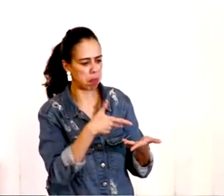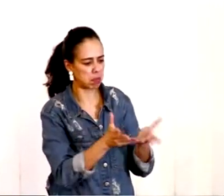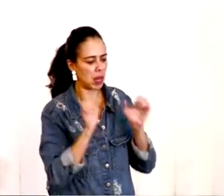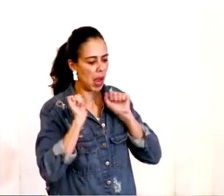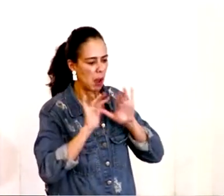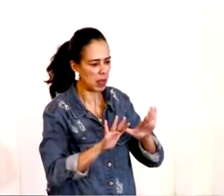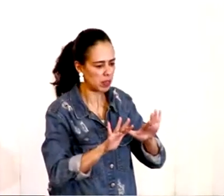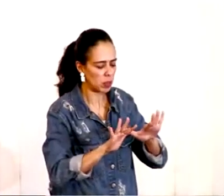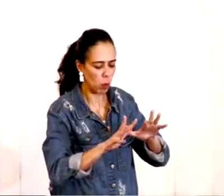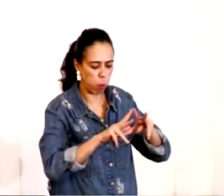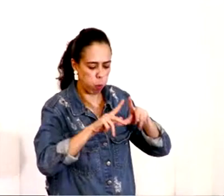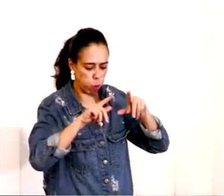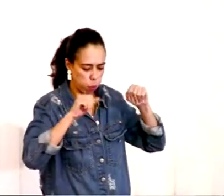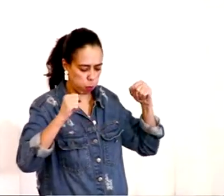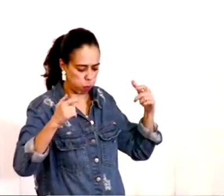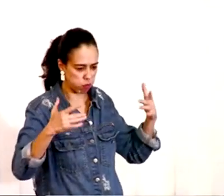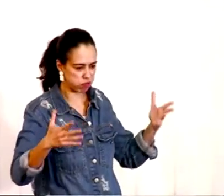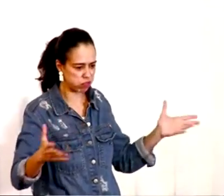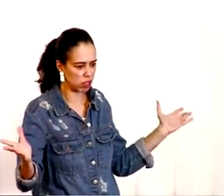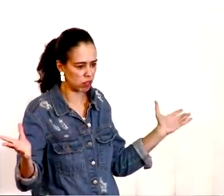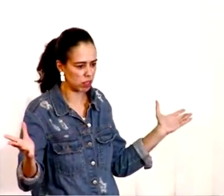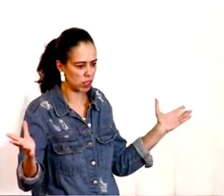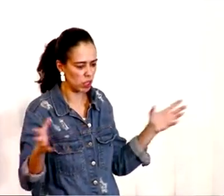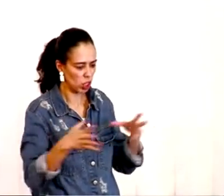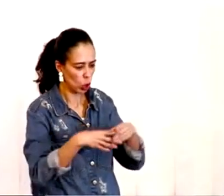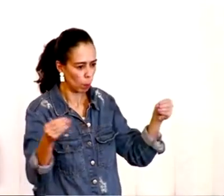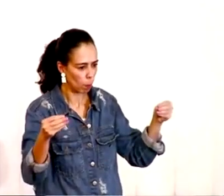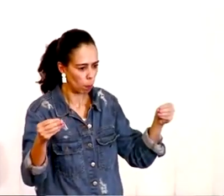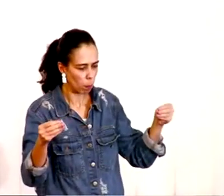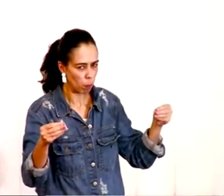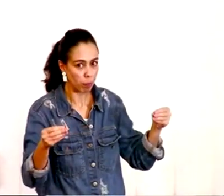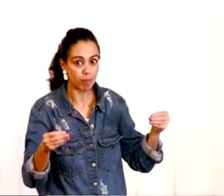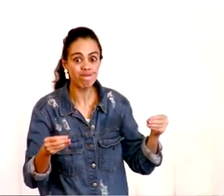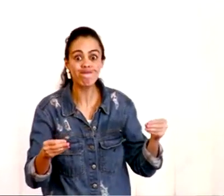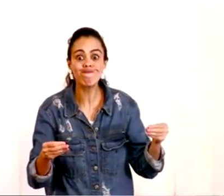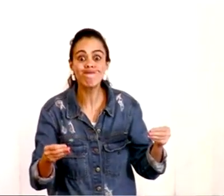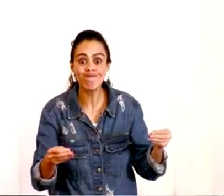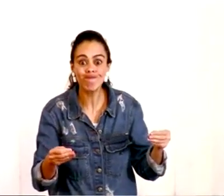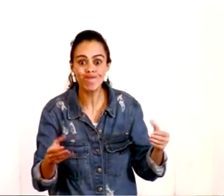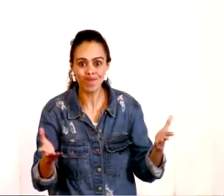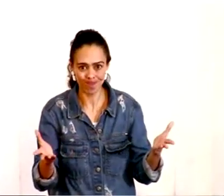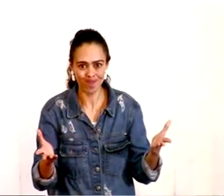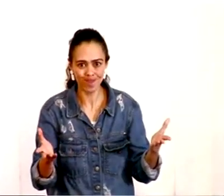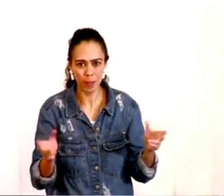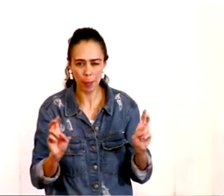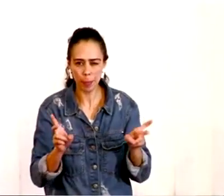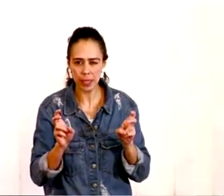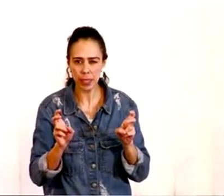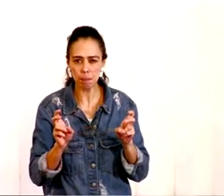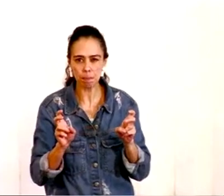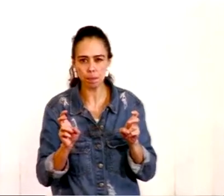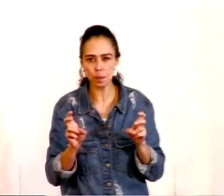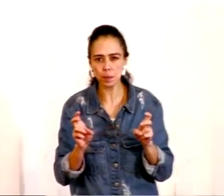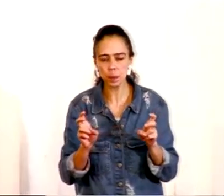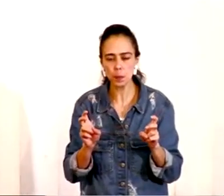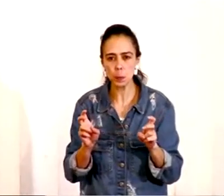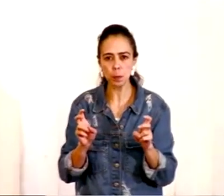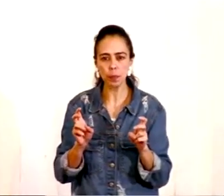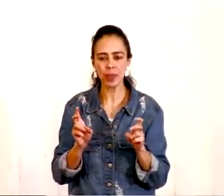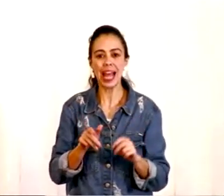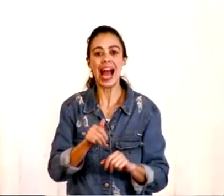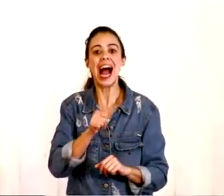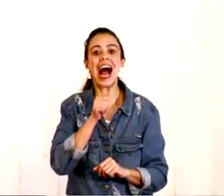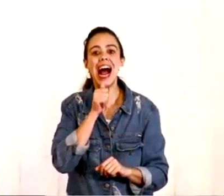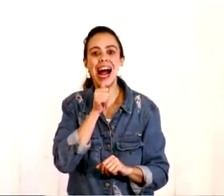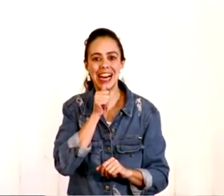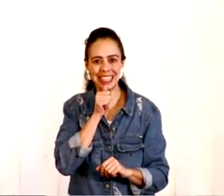mostrando que essa terra que ele conseguia trazer o fruto para dentro da sua casa, agora